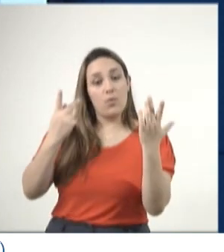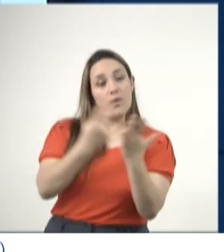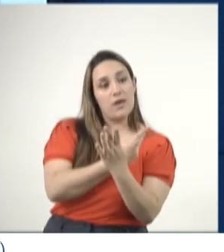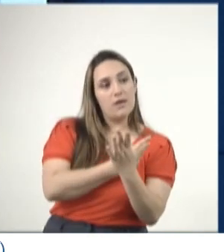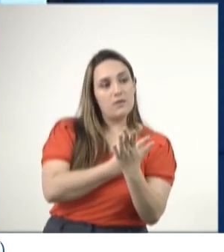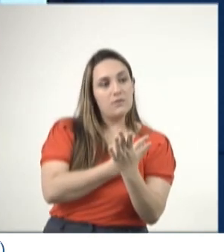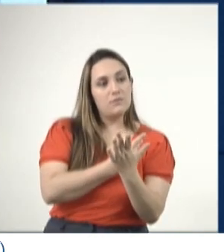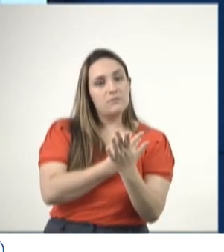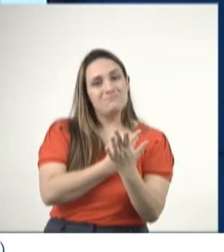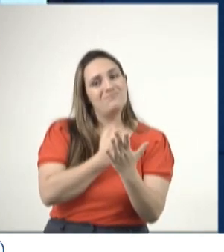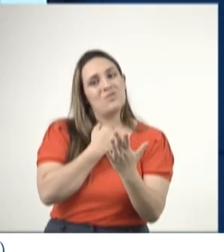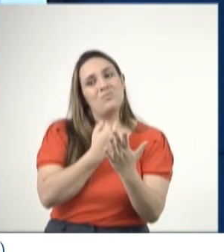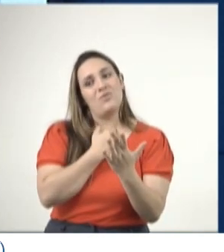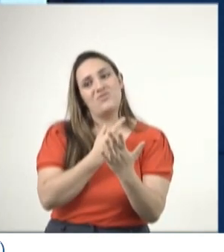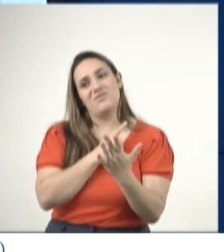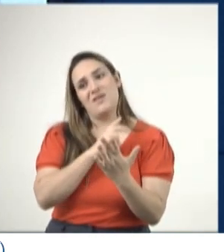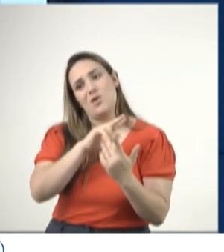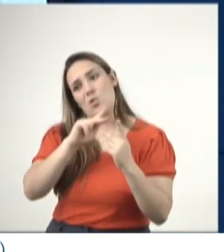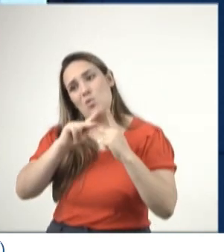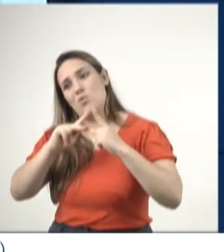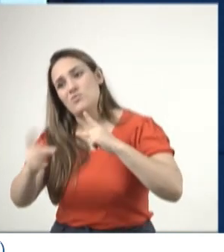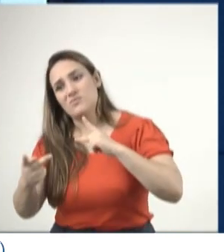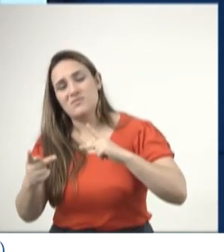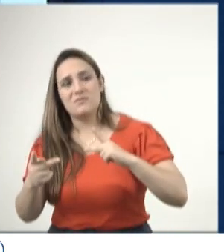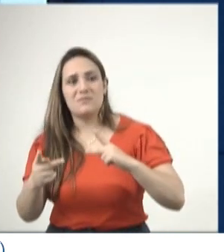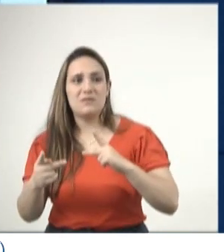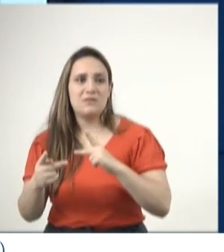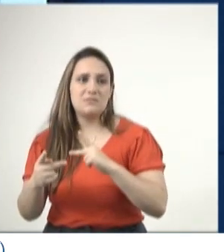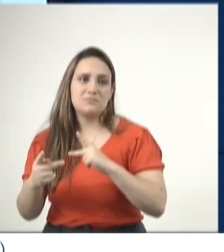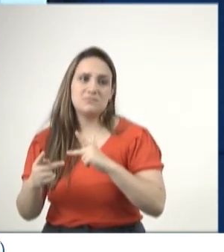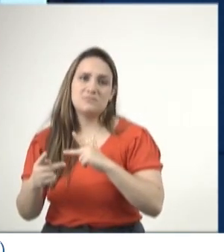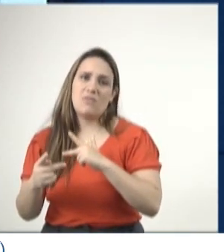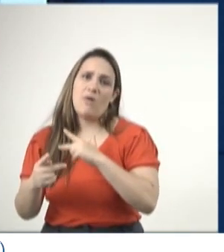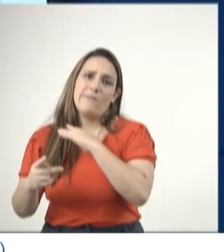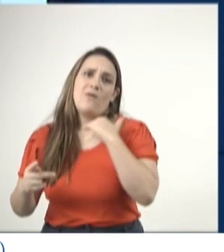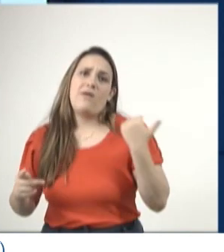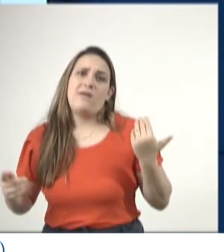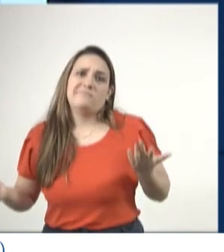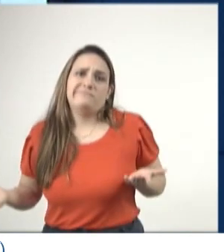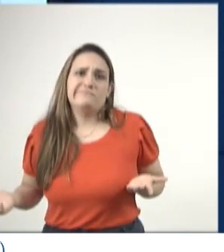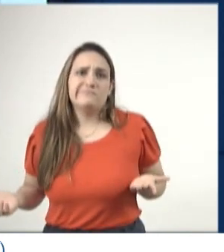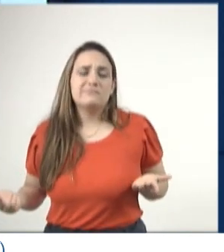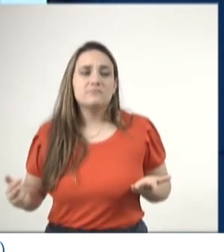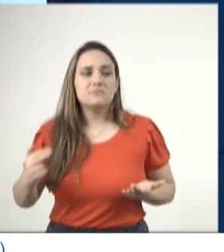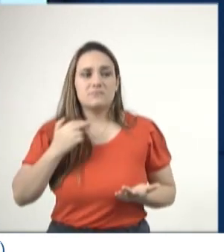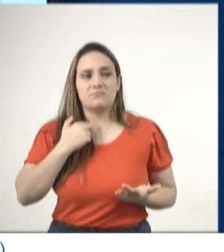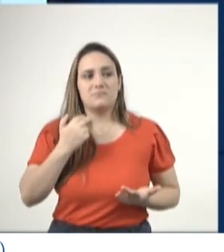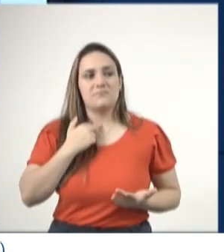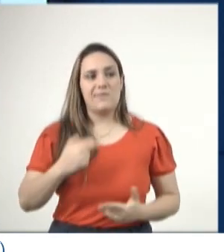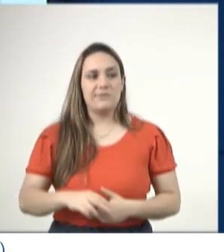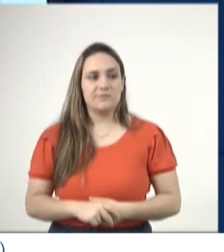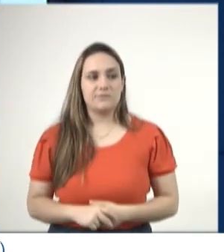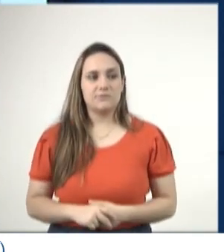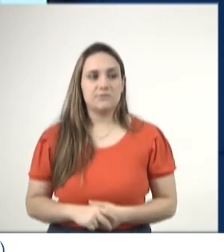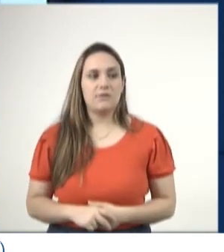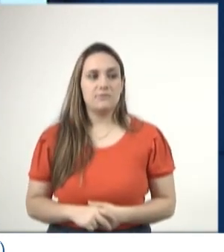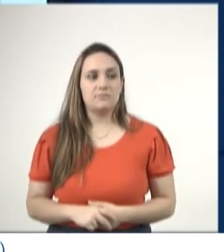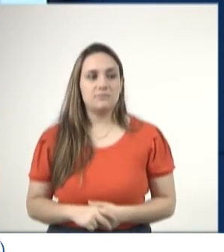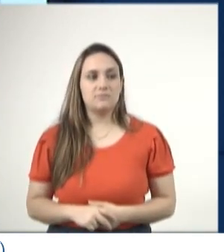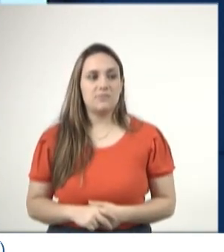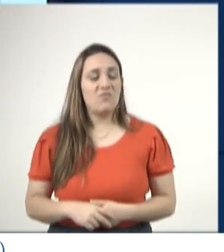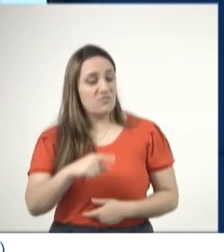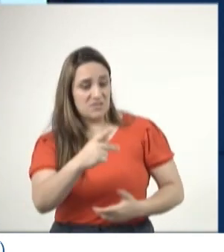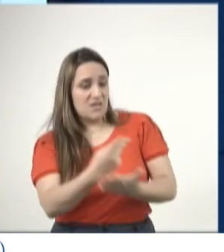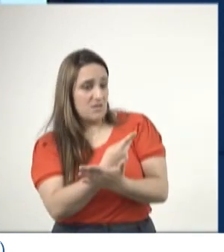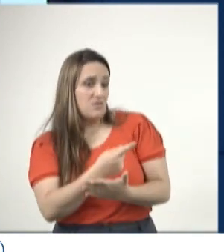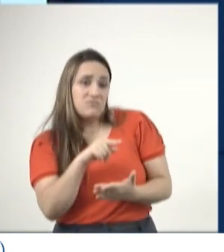a morte, você vai pagar com a morte se você errar no trânsito. Então, a gente não pode levar desse jeito. Você errou,